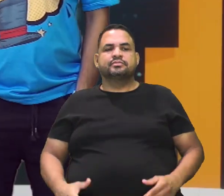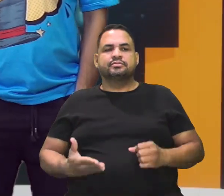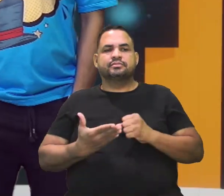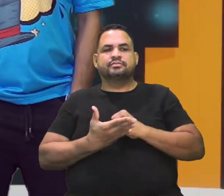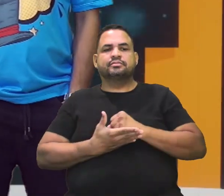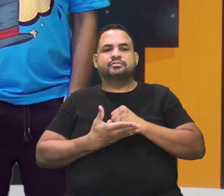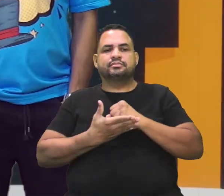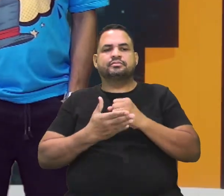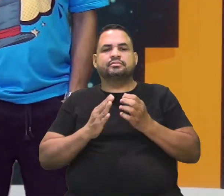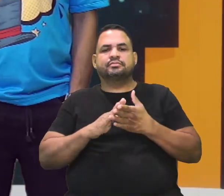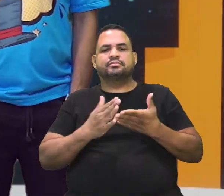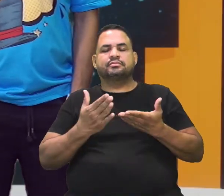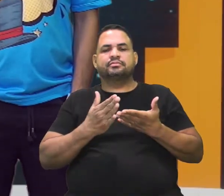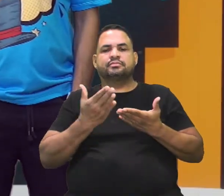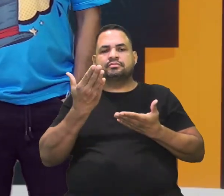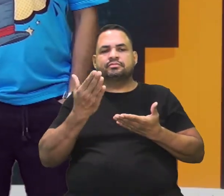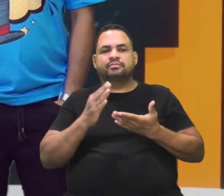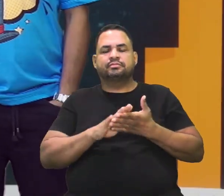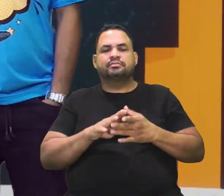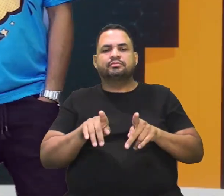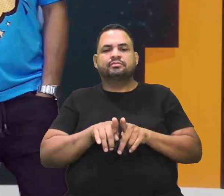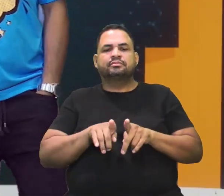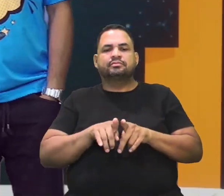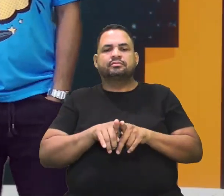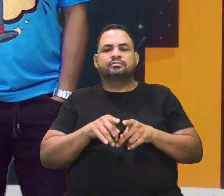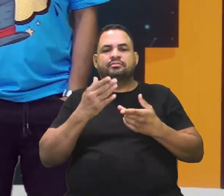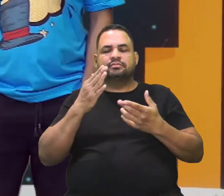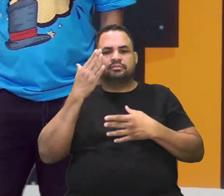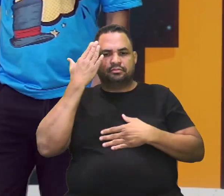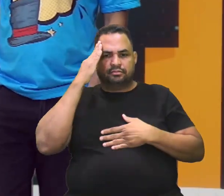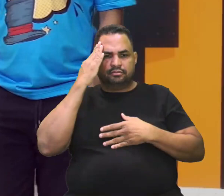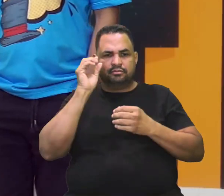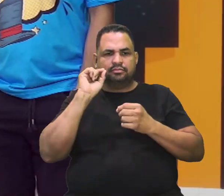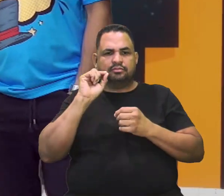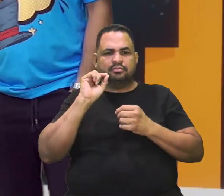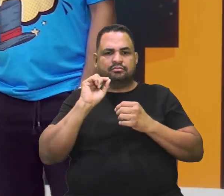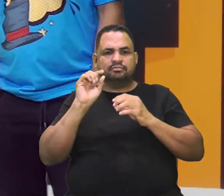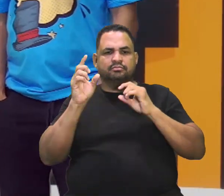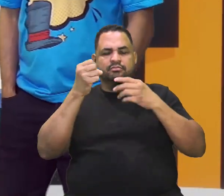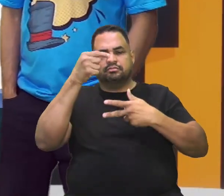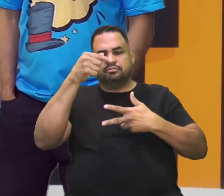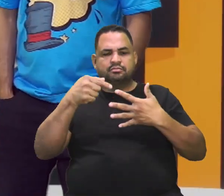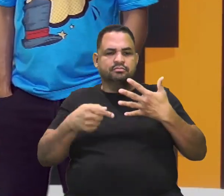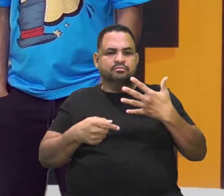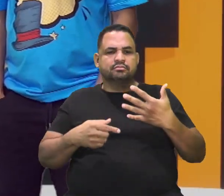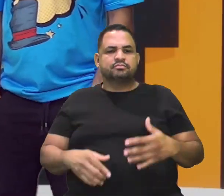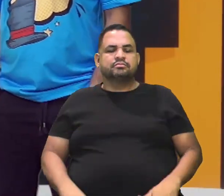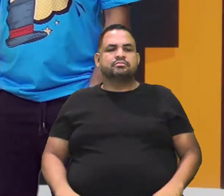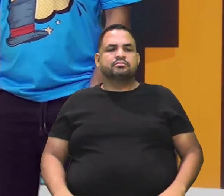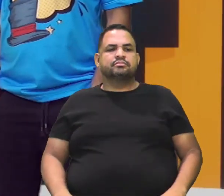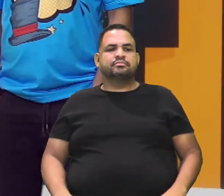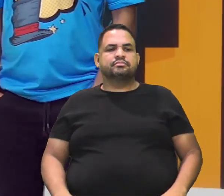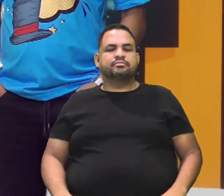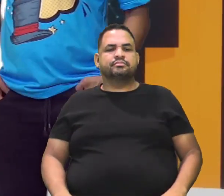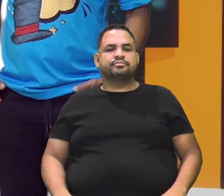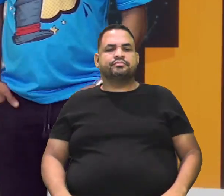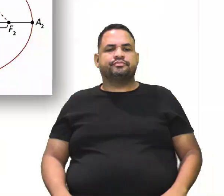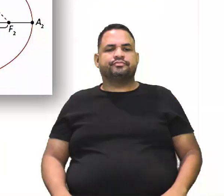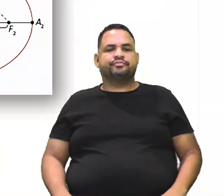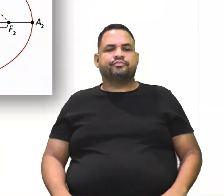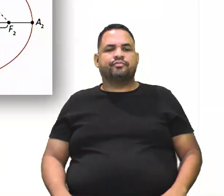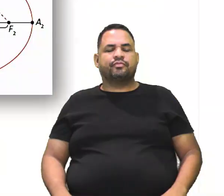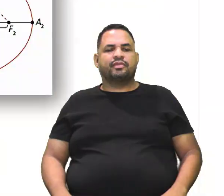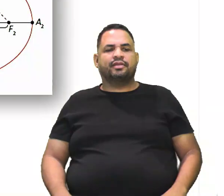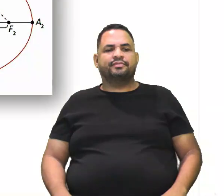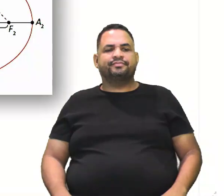base nos elementos, a gente desenrola aqui também a parte para vocês entenderem o que é cada coisa, né? Olha lá, vamos lá no slide? F1